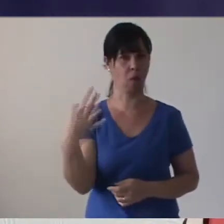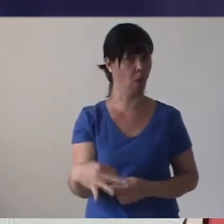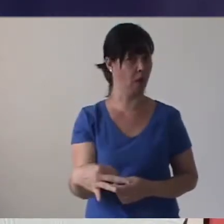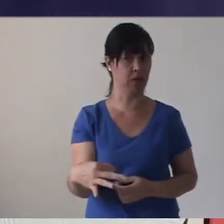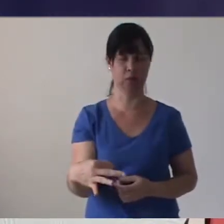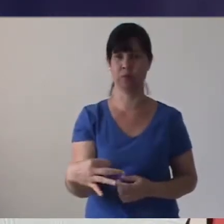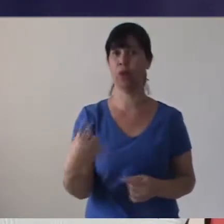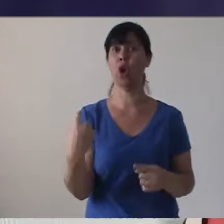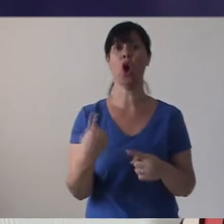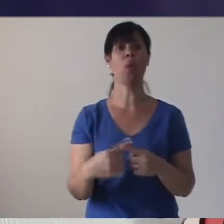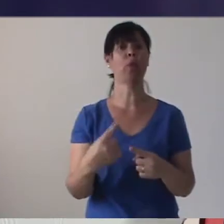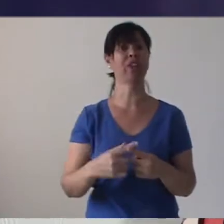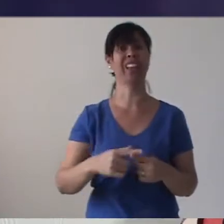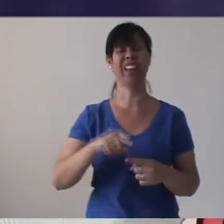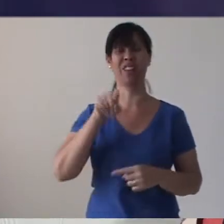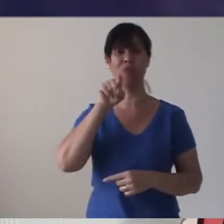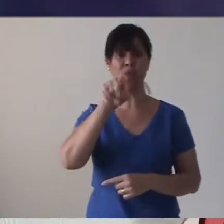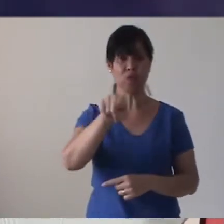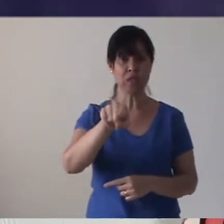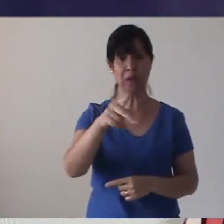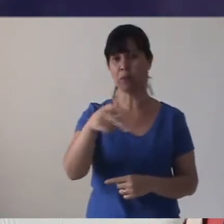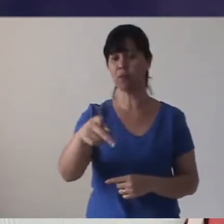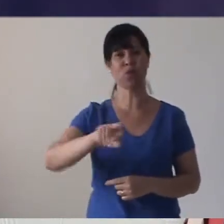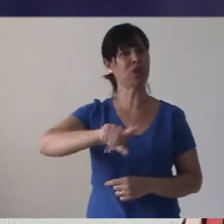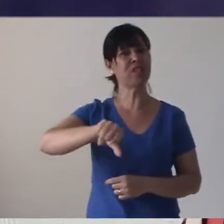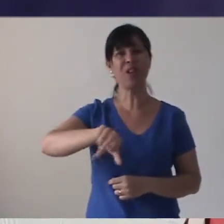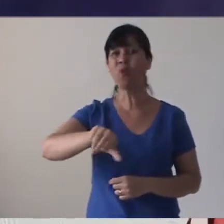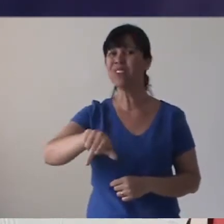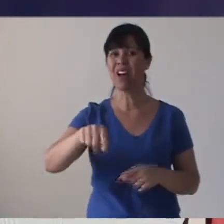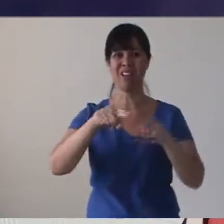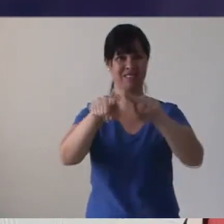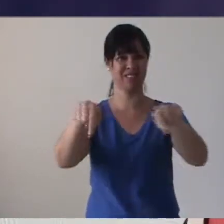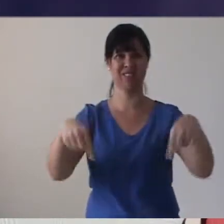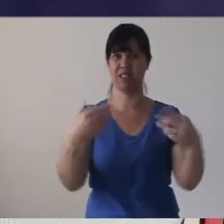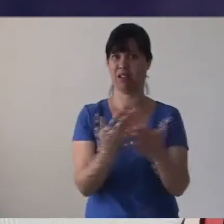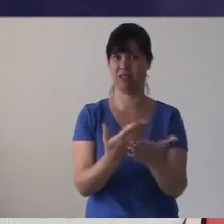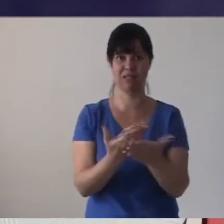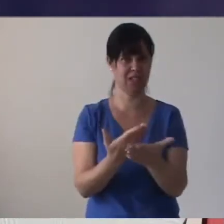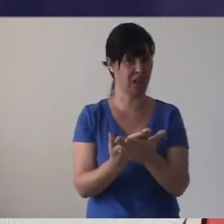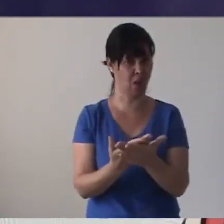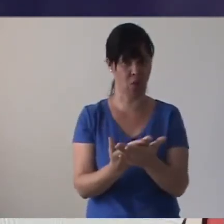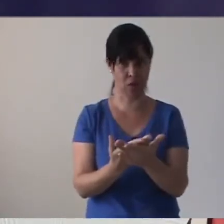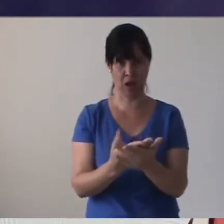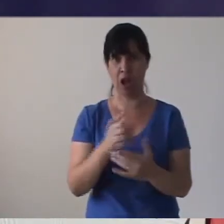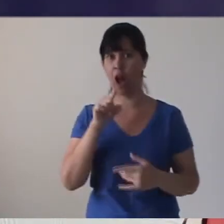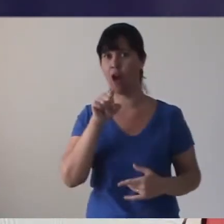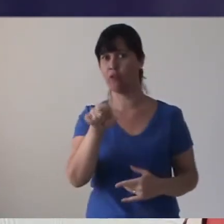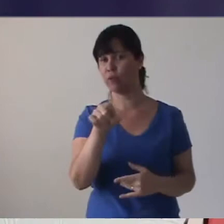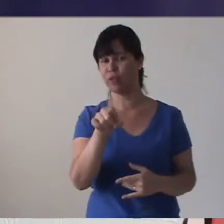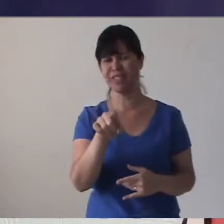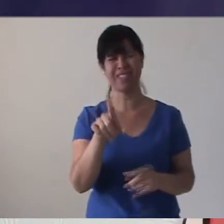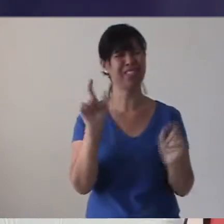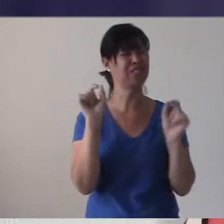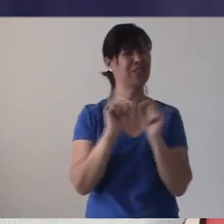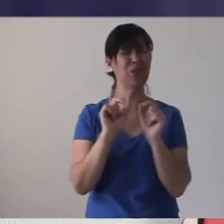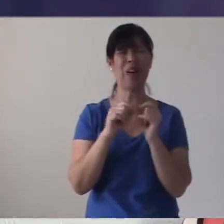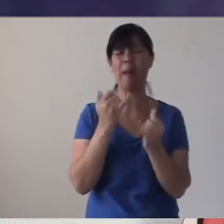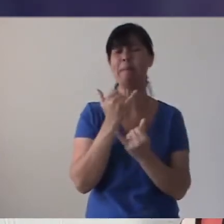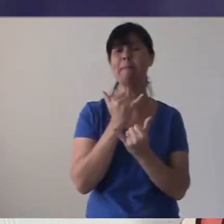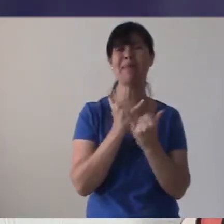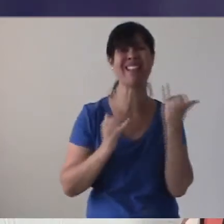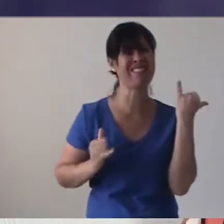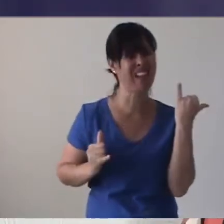você não está na sua sala de aula, você não faz metade do que você faz na